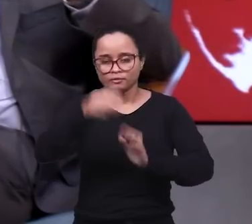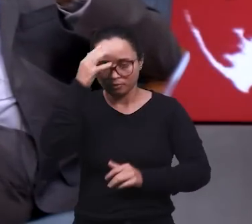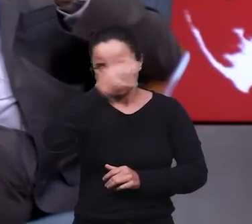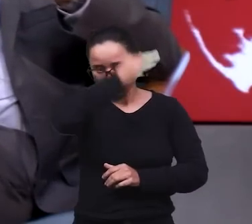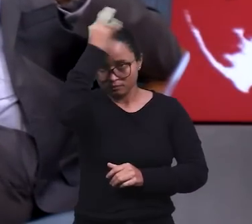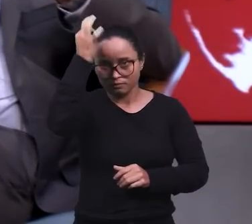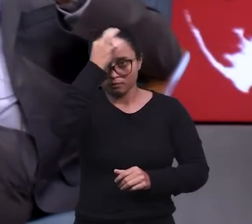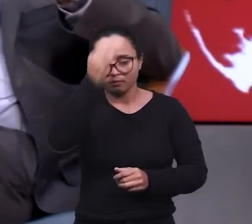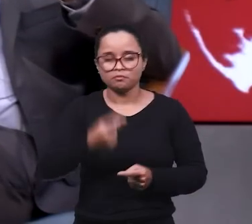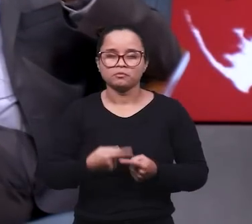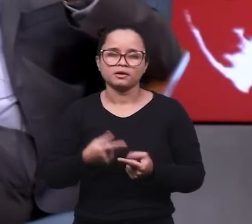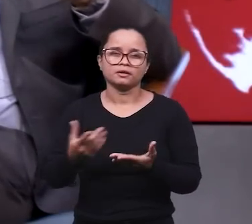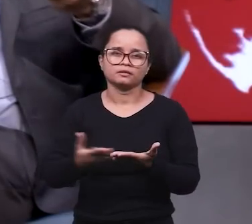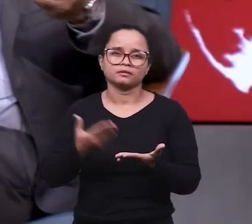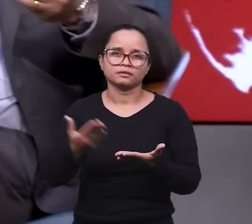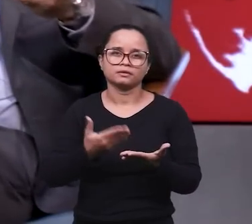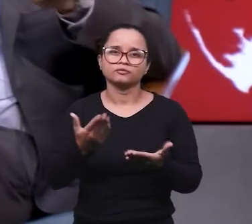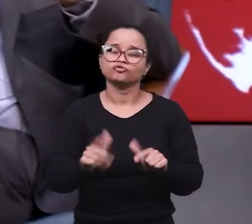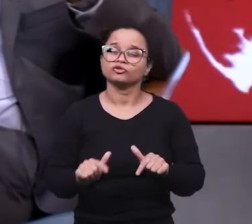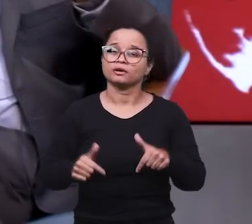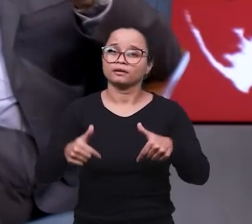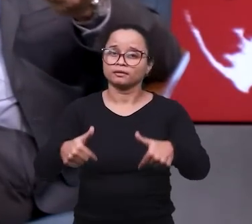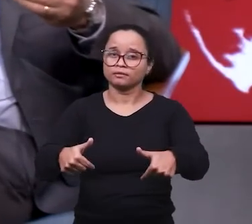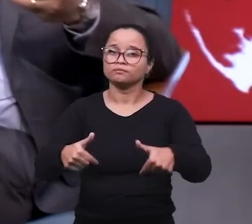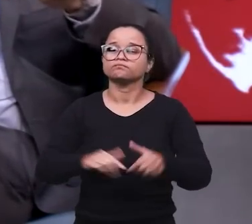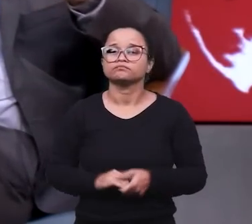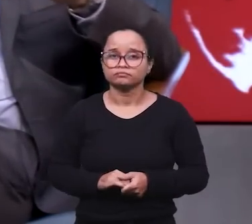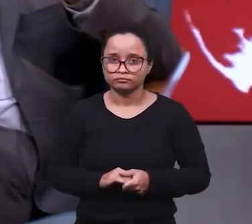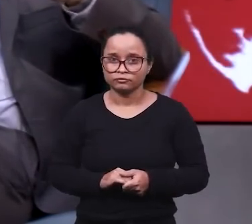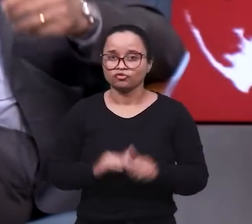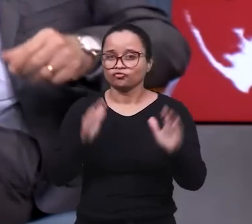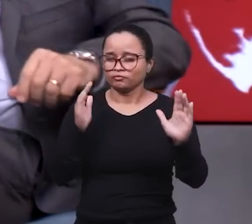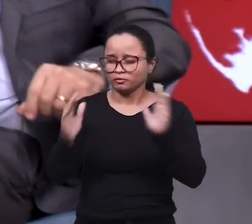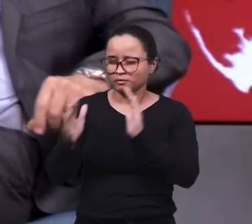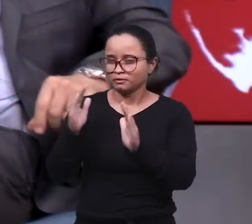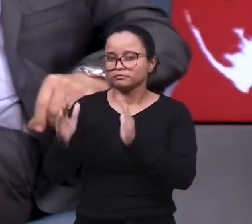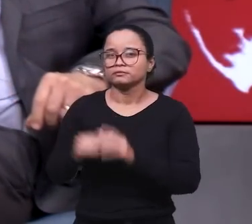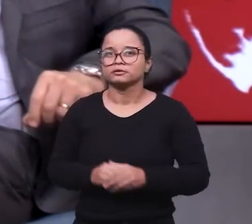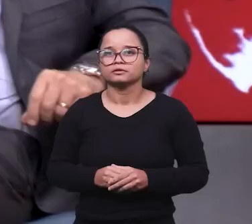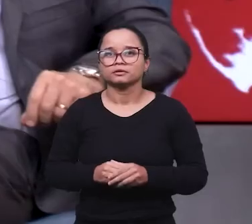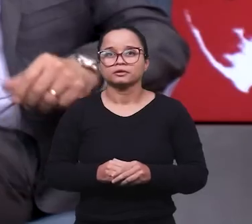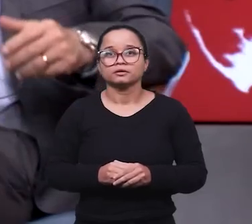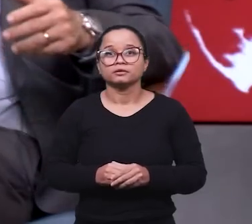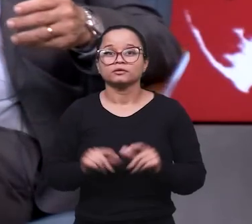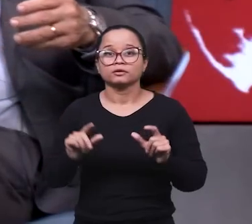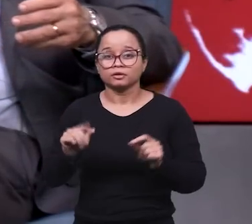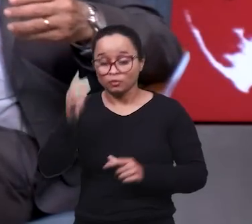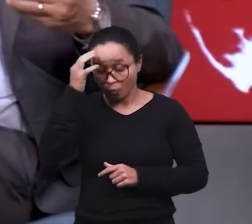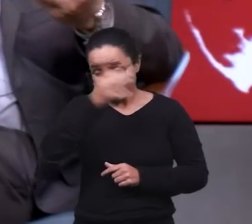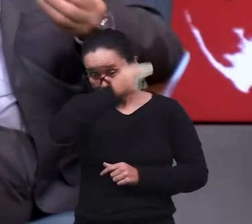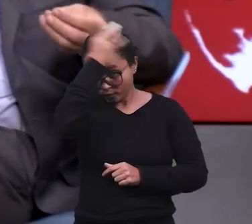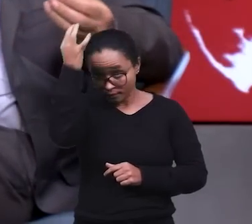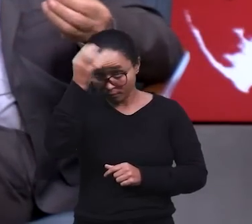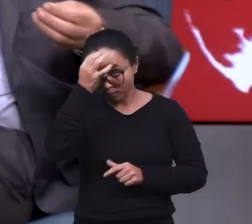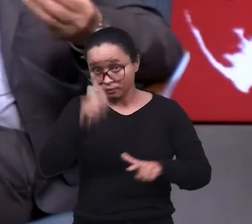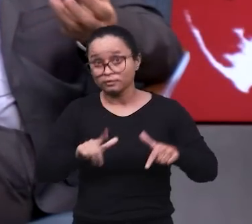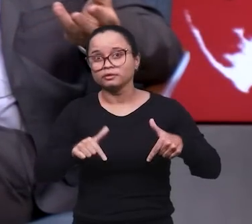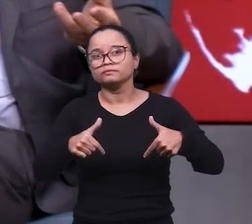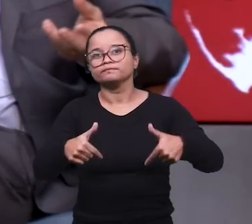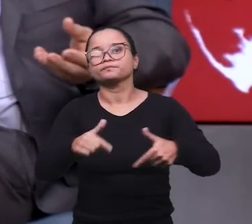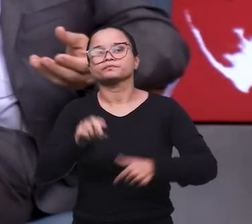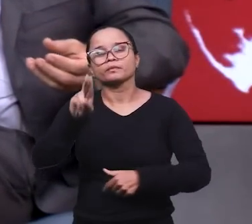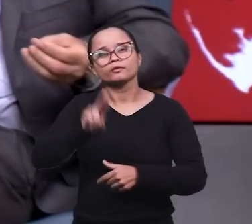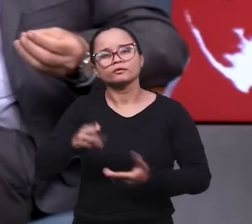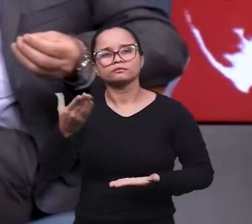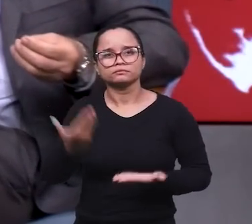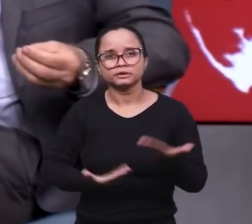coletânea de fatos e de operações e situações criadas pelo Espírito Santo